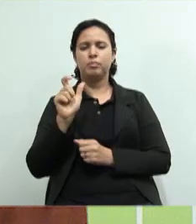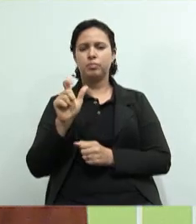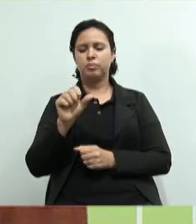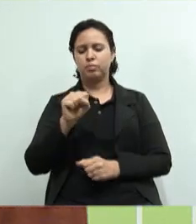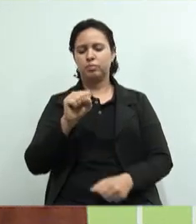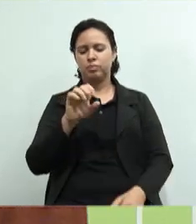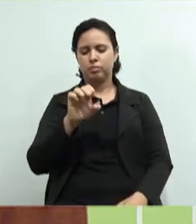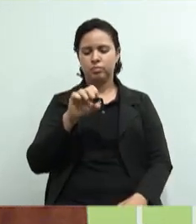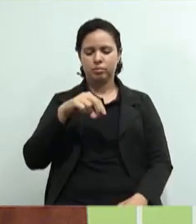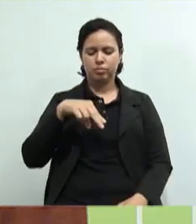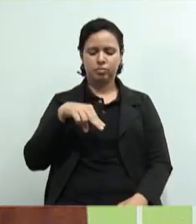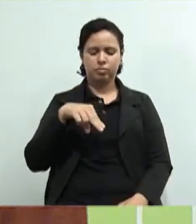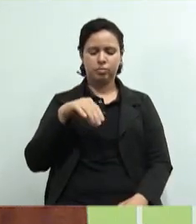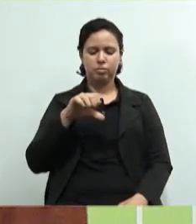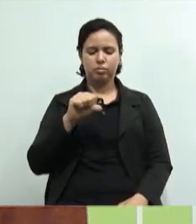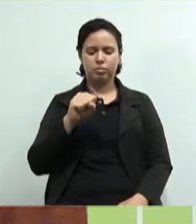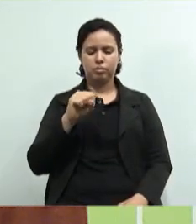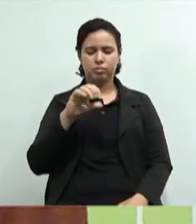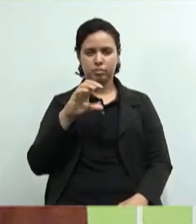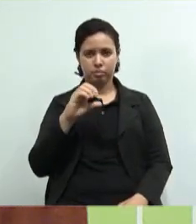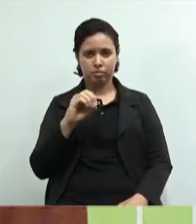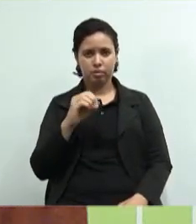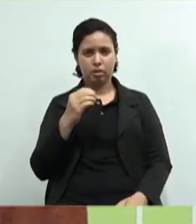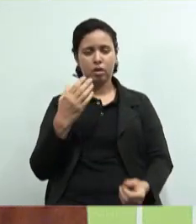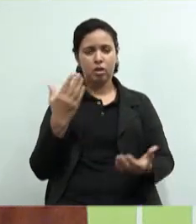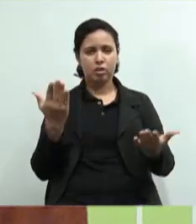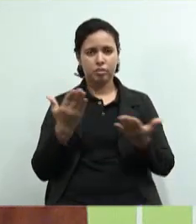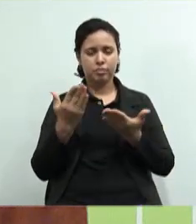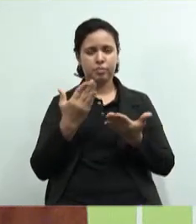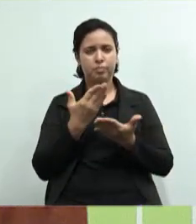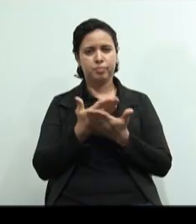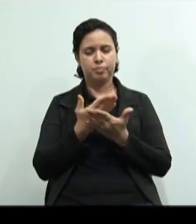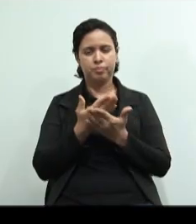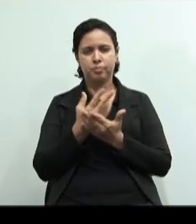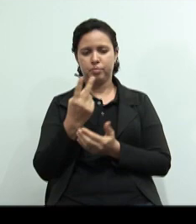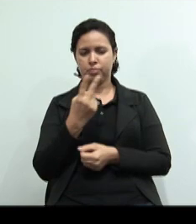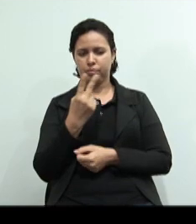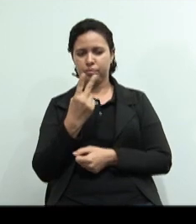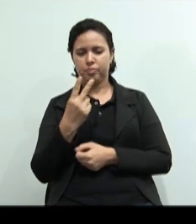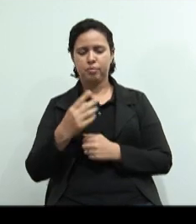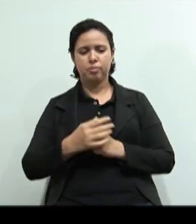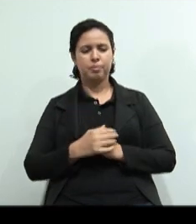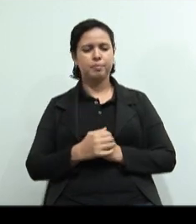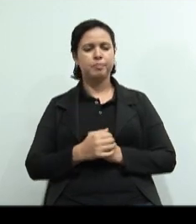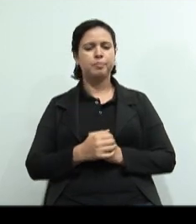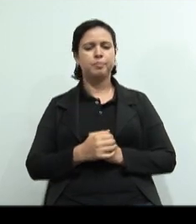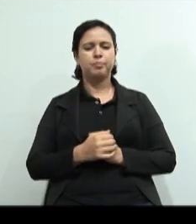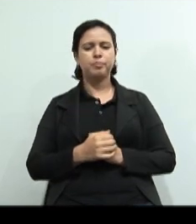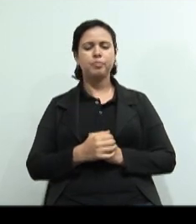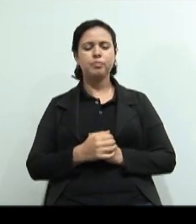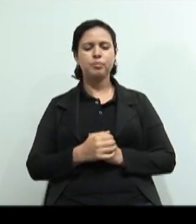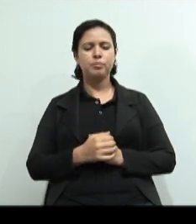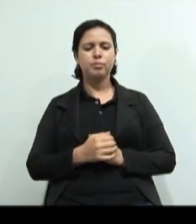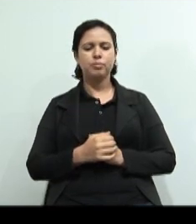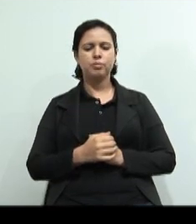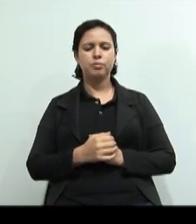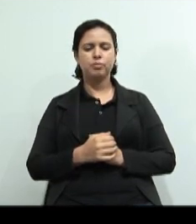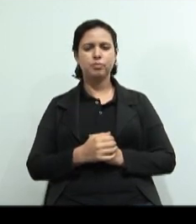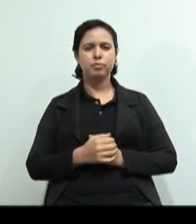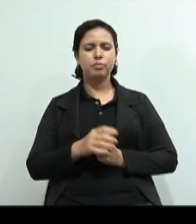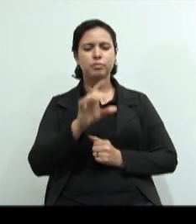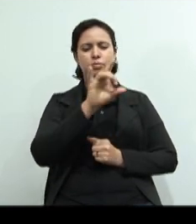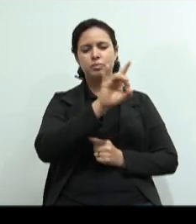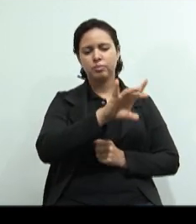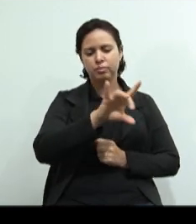elas, tá bom? Vamos ver a segunda agora. Senso de ordenação. Cada coisa tem o